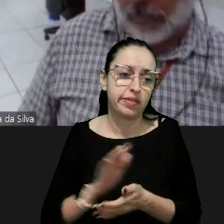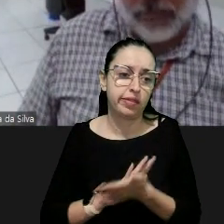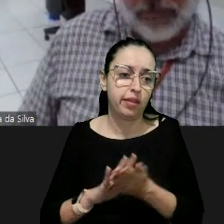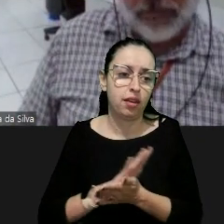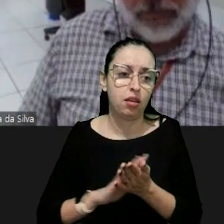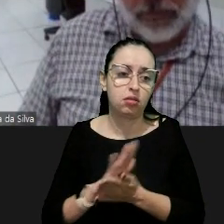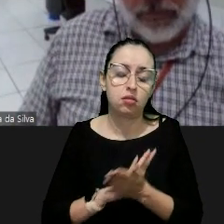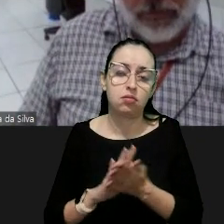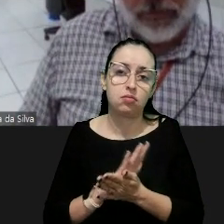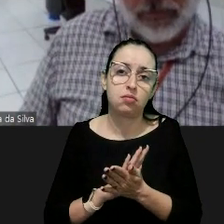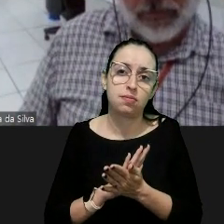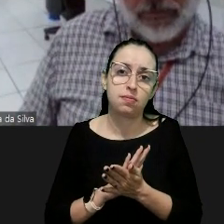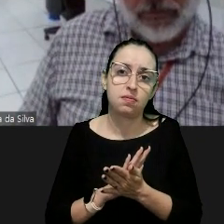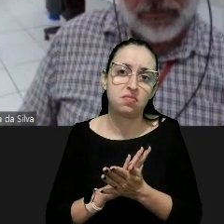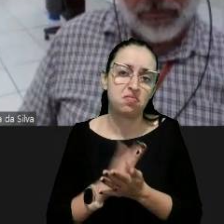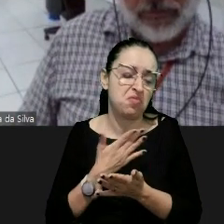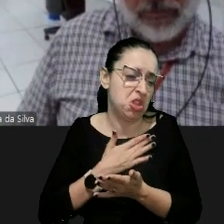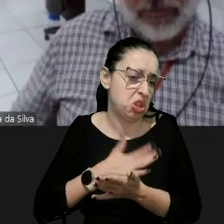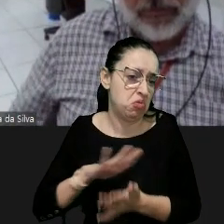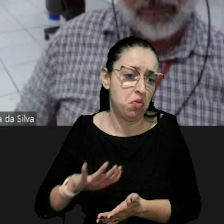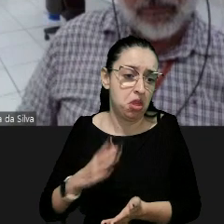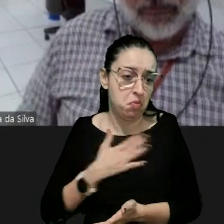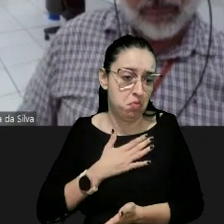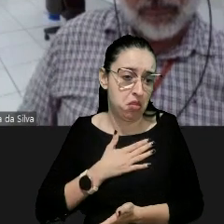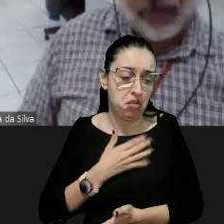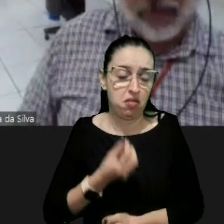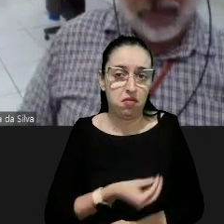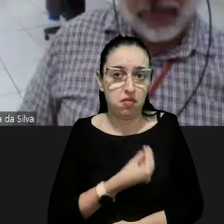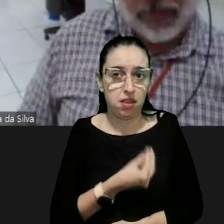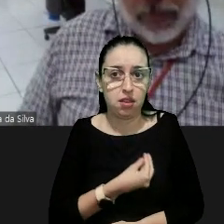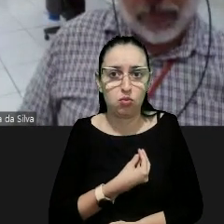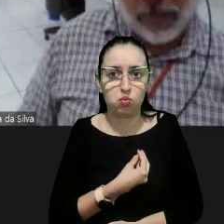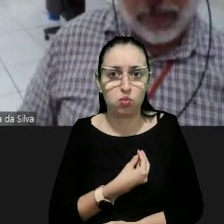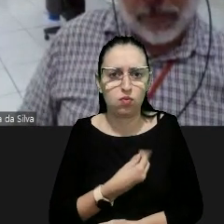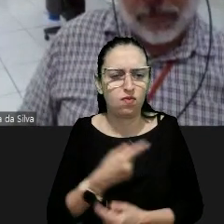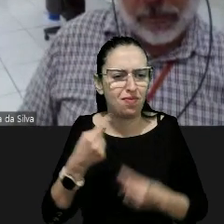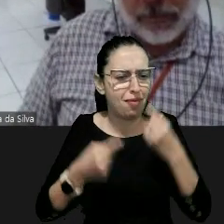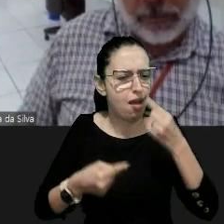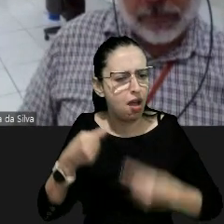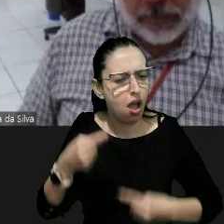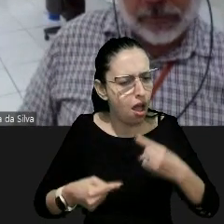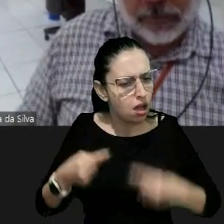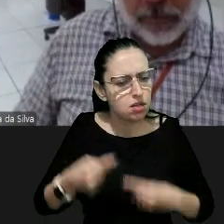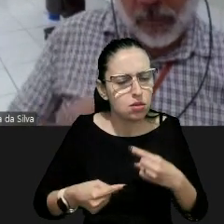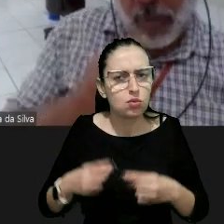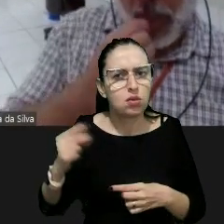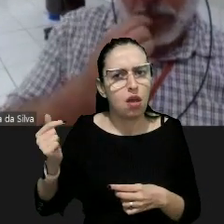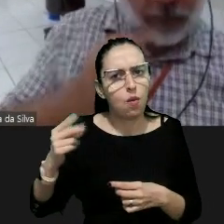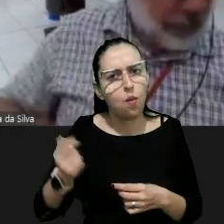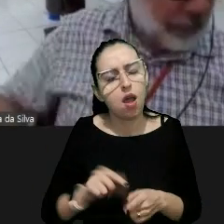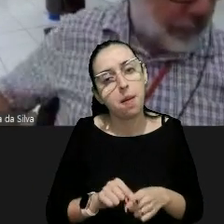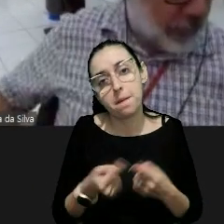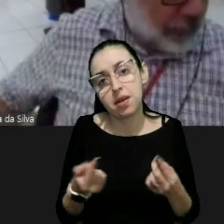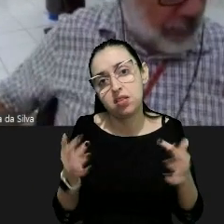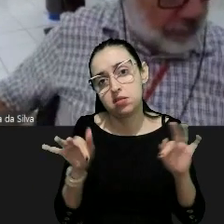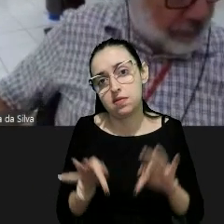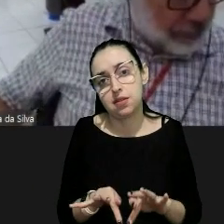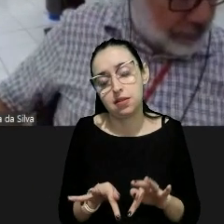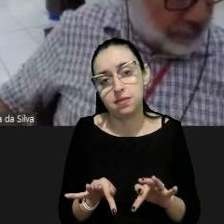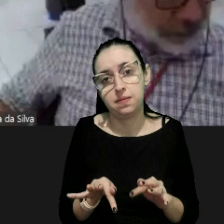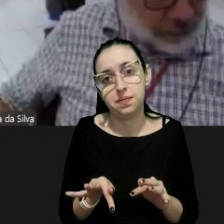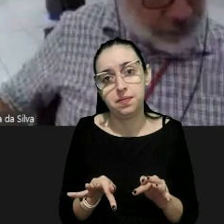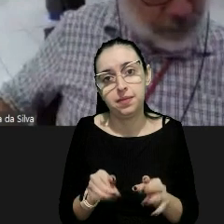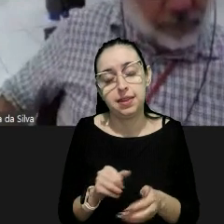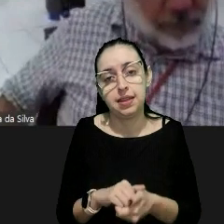sozinho, sem fazer nada. Então, eu não quero isso para mim. Eu tenho altas discussões com ele por conta